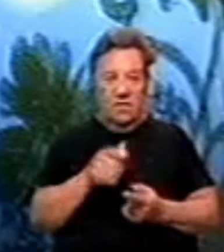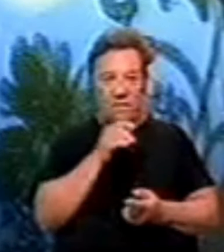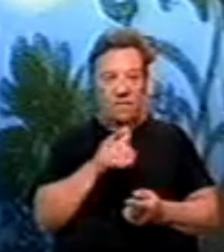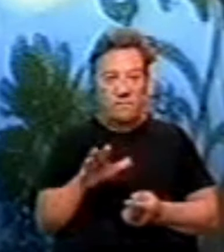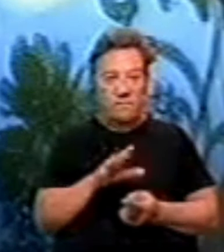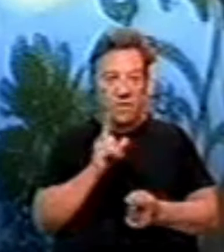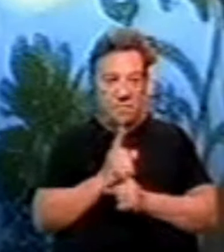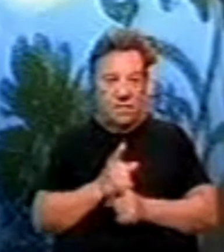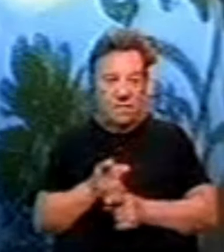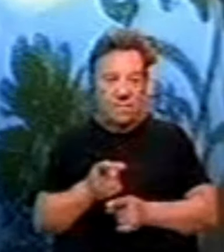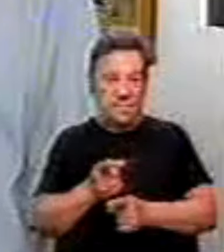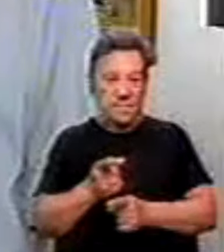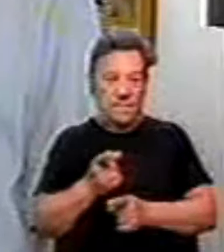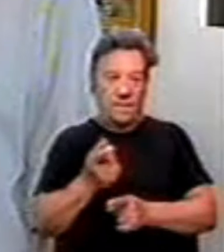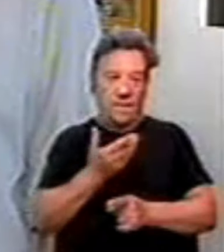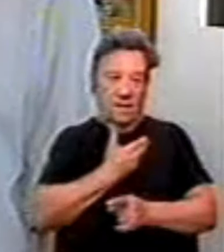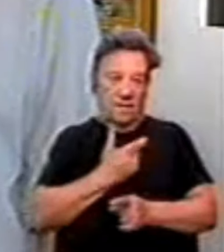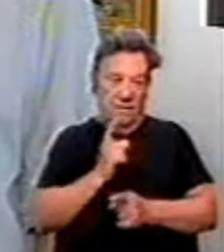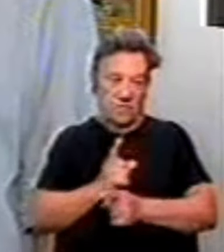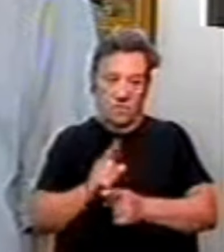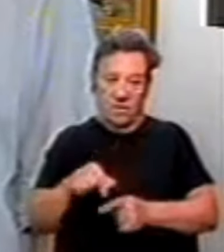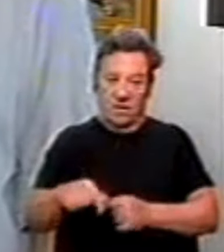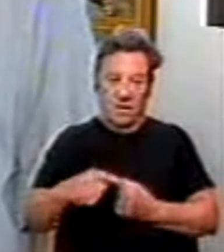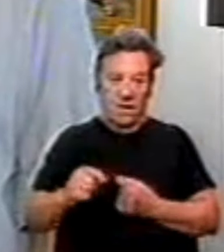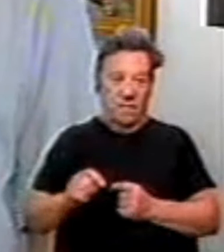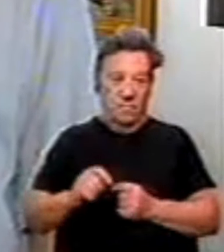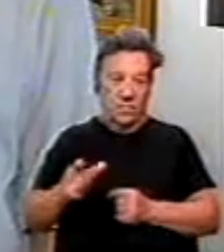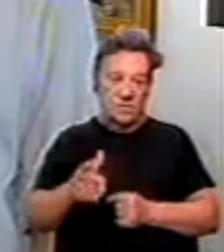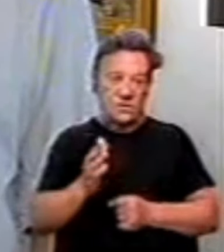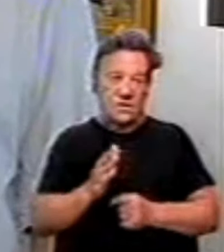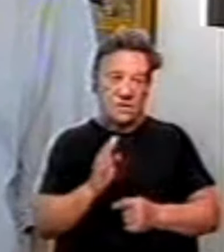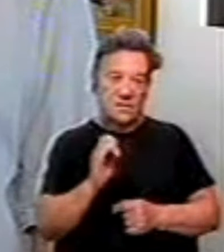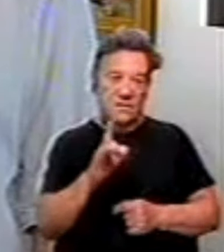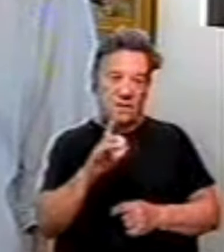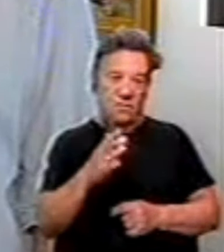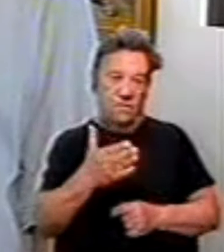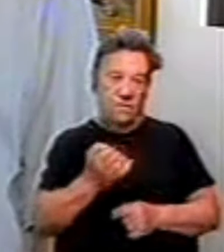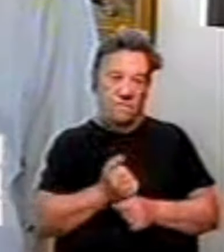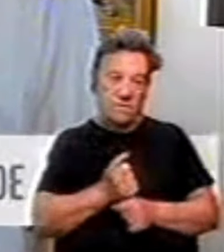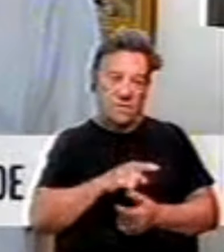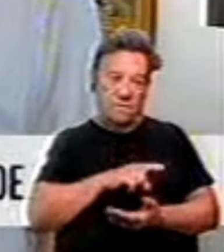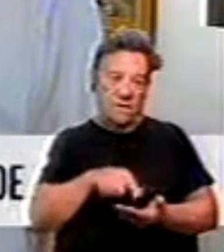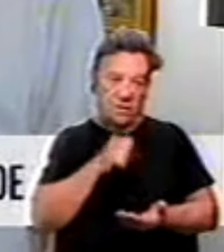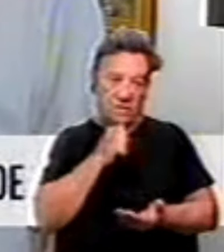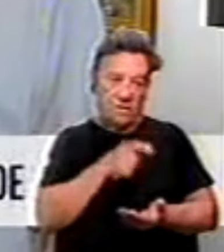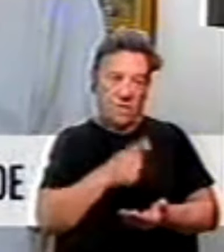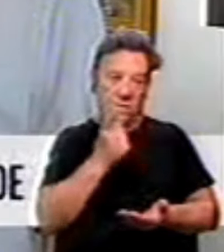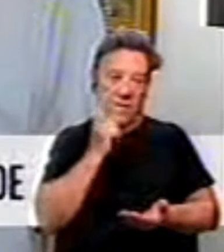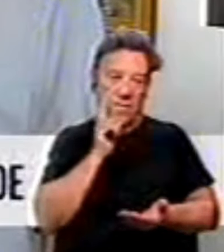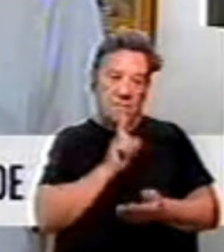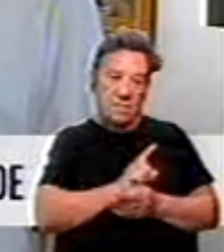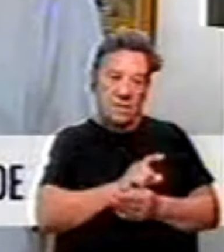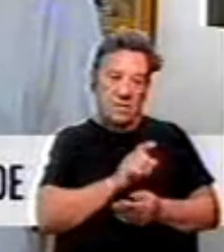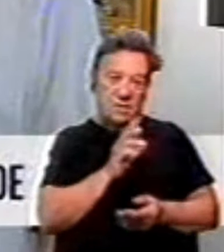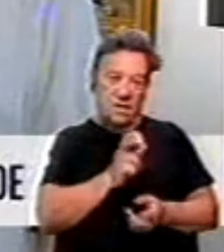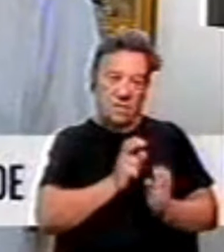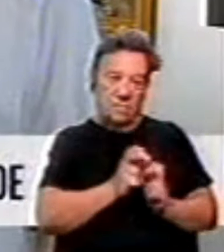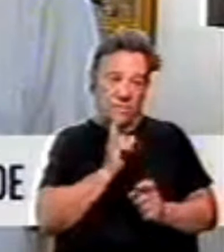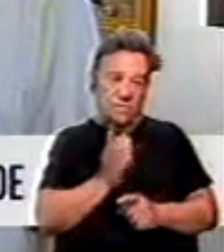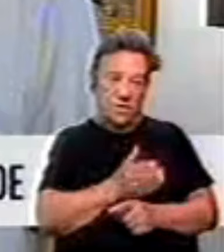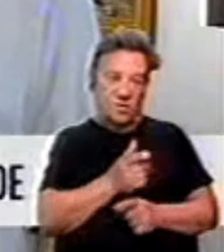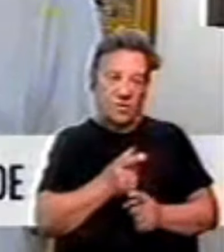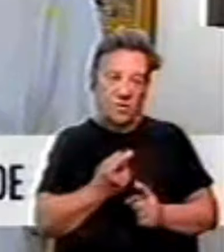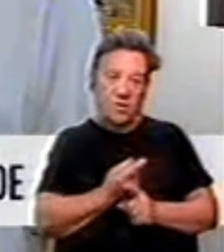forma que é antiga, não é desta época, já no século XVII se faziam estes pratos gomados e, portanto, é uma permanência na produção